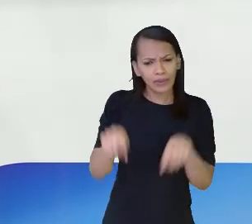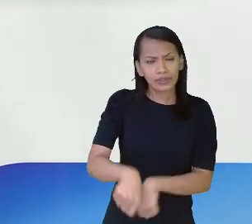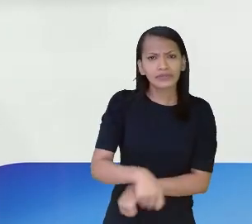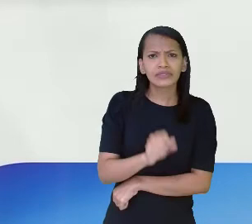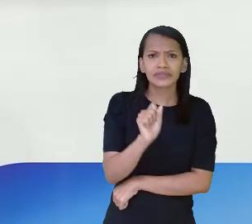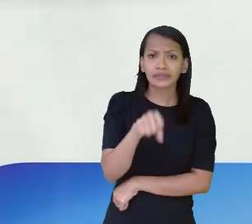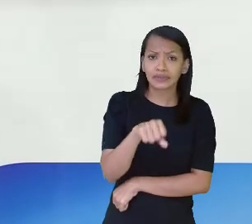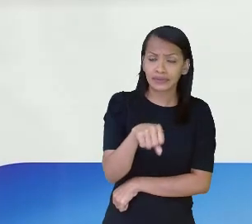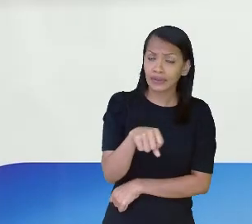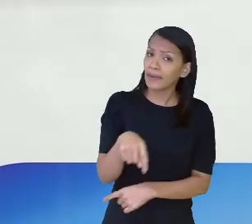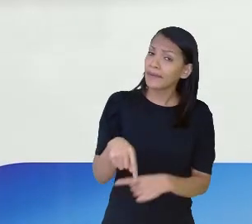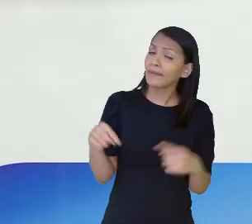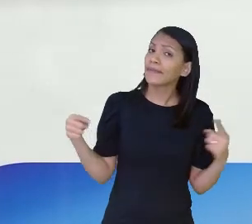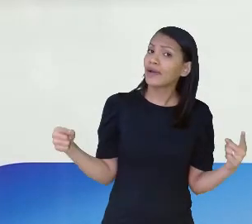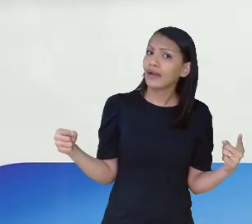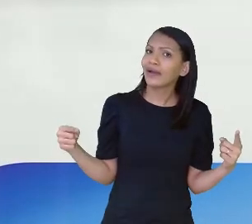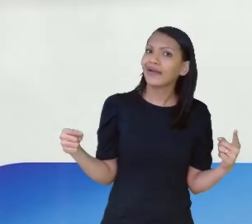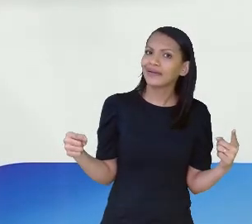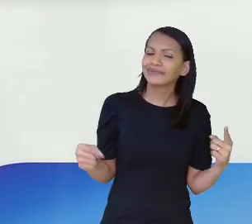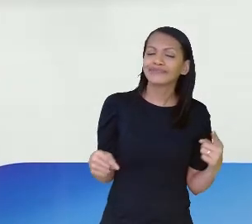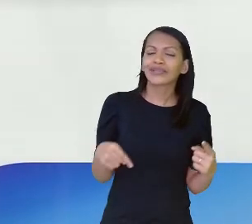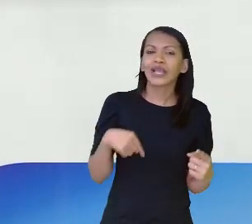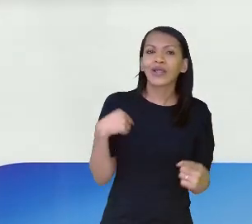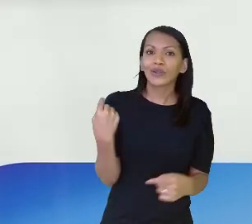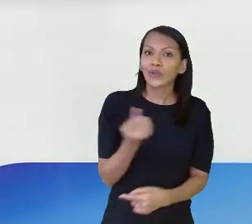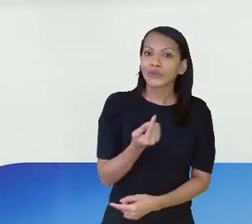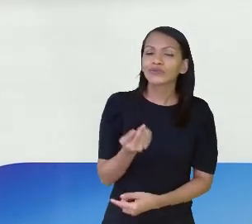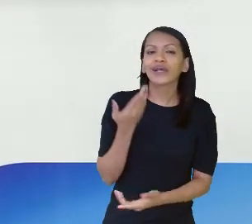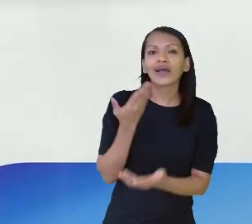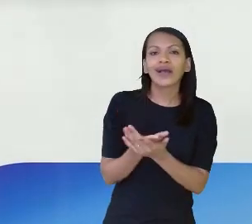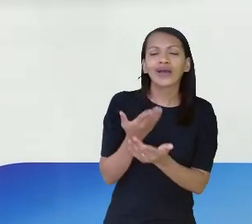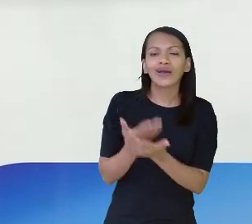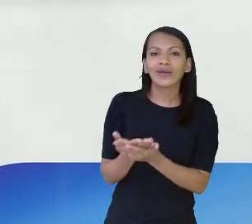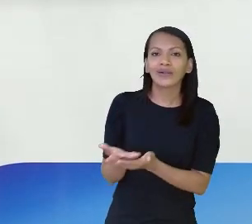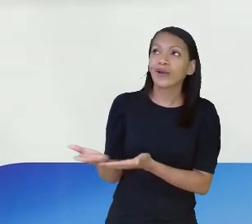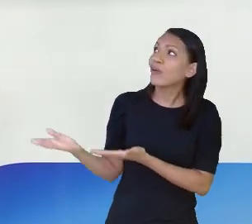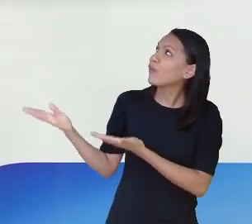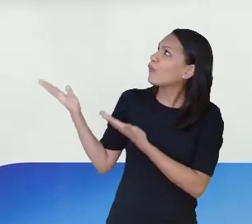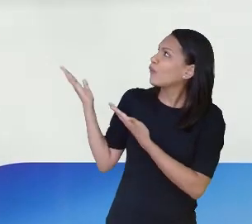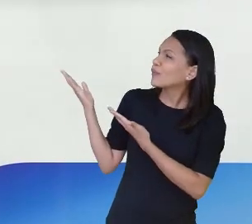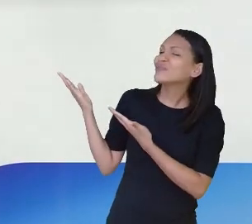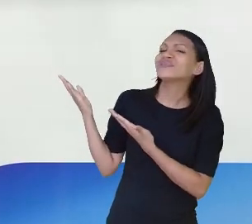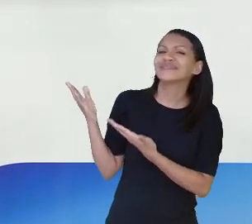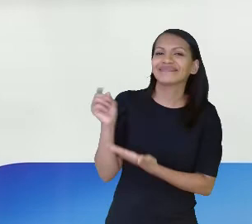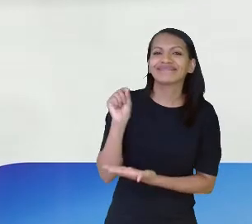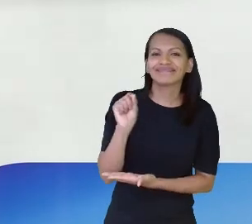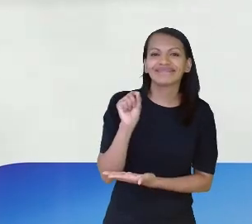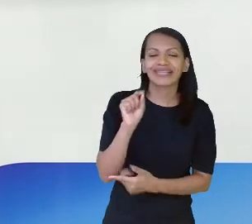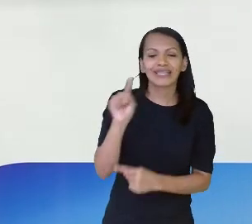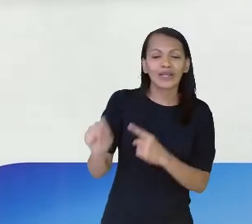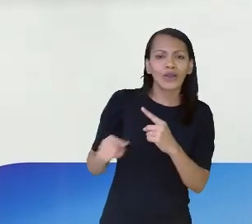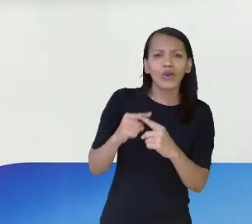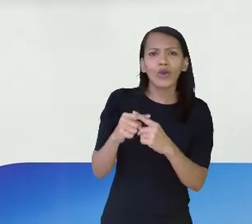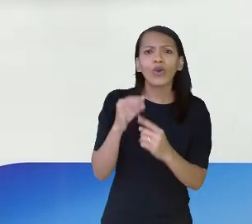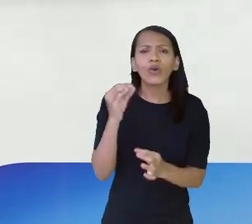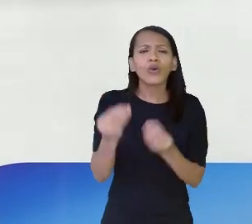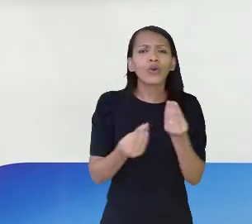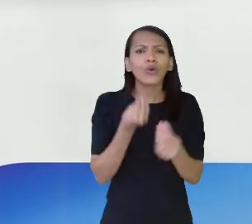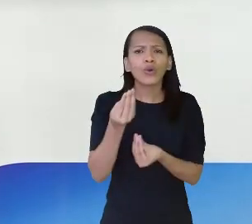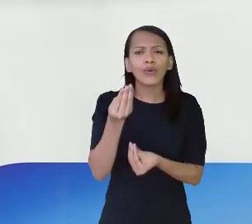É. Mas a nossa aula hoje é sobre multiplicação. Como é que seria essa conta